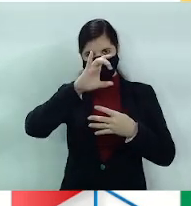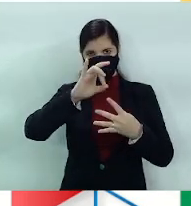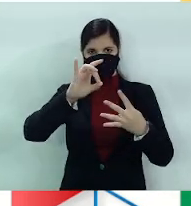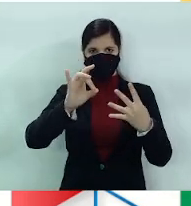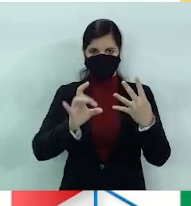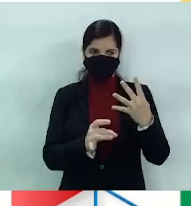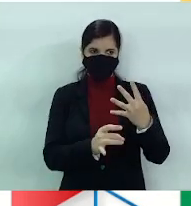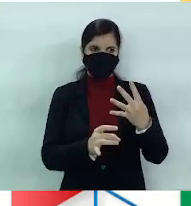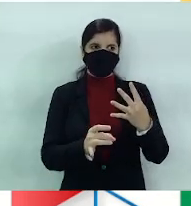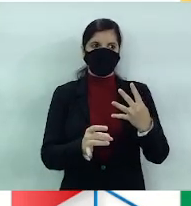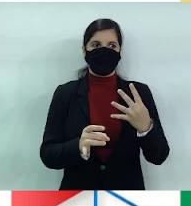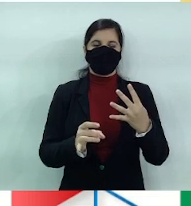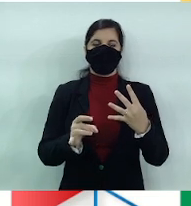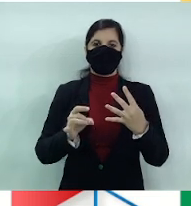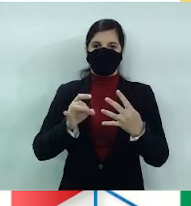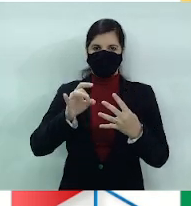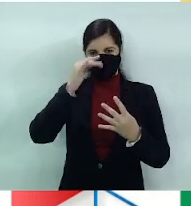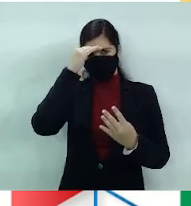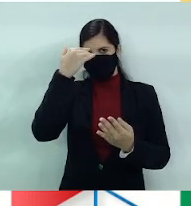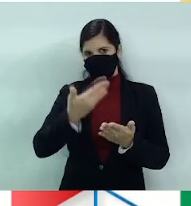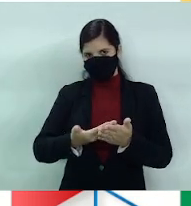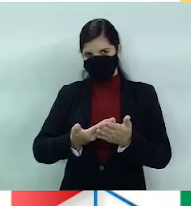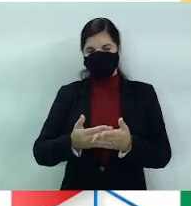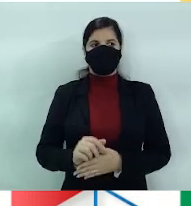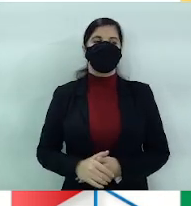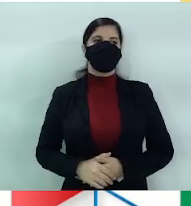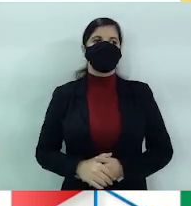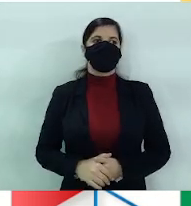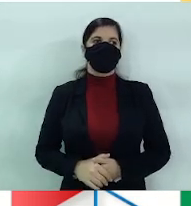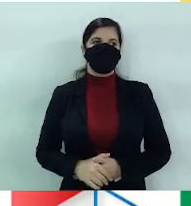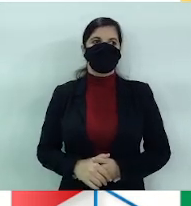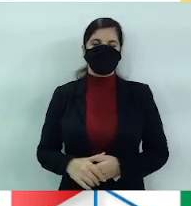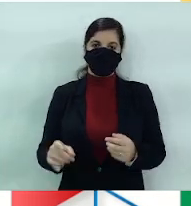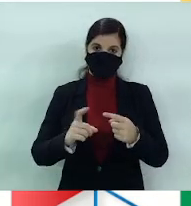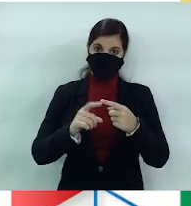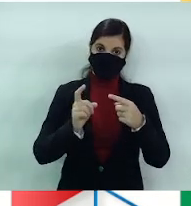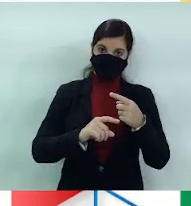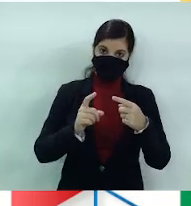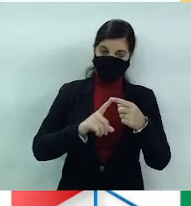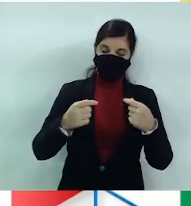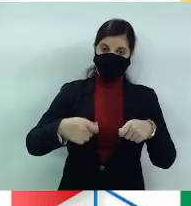nós possamos persuadir. Então,